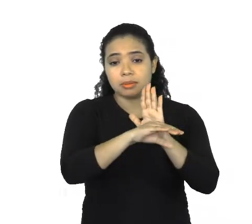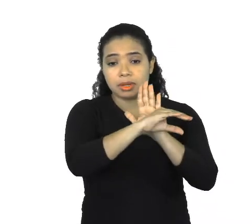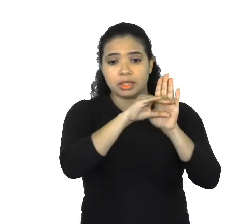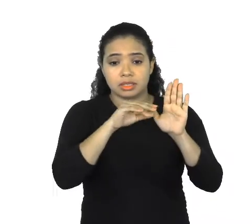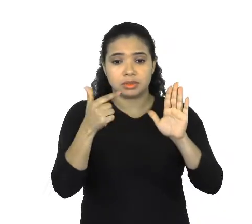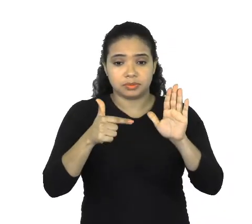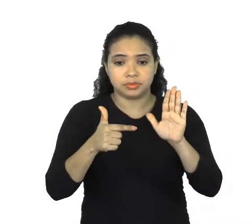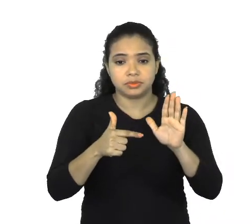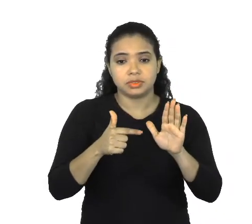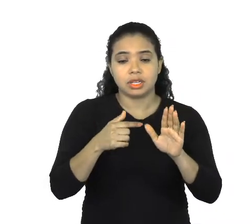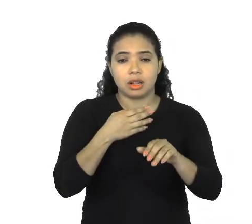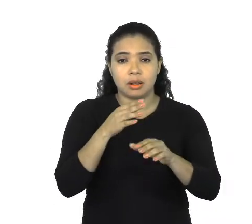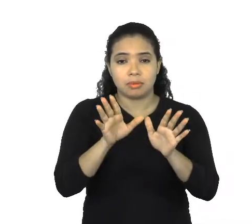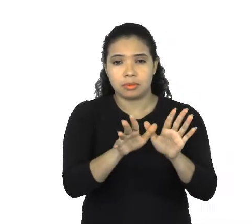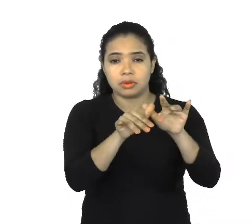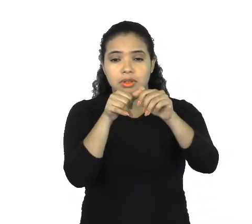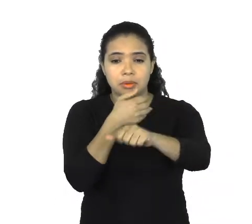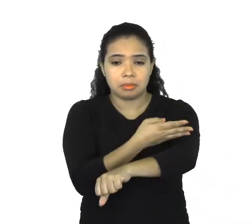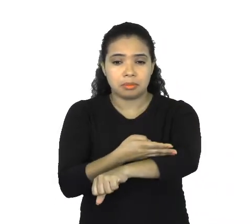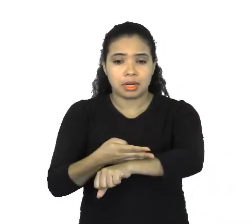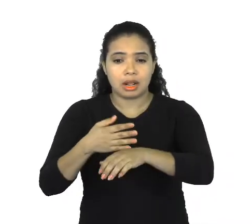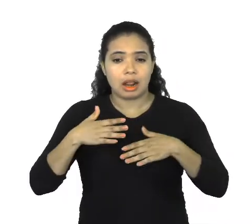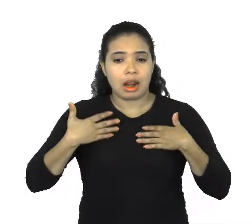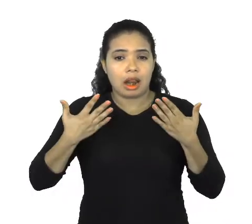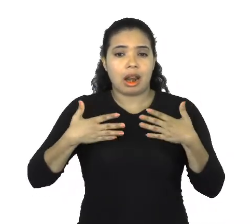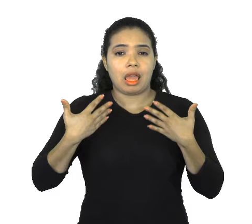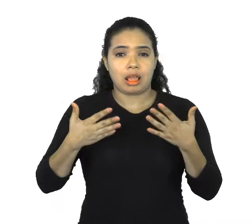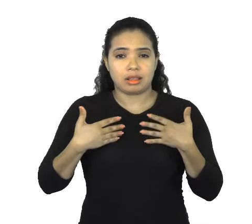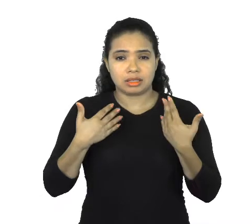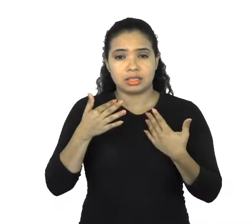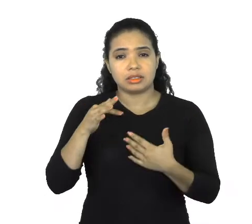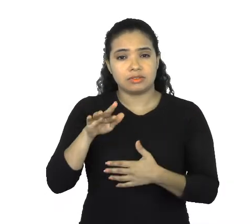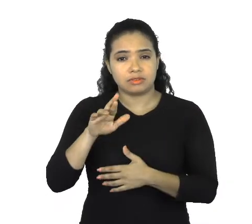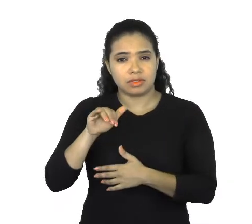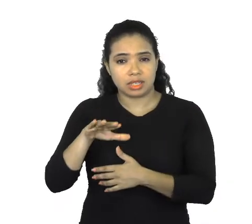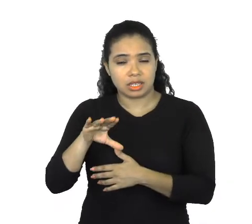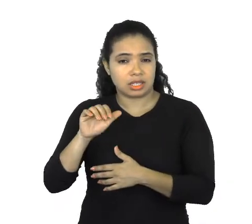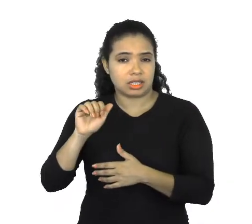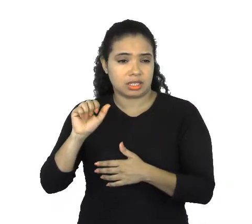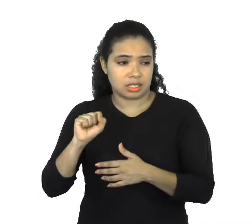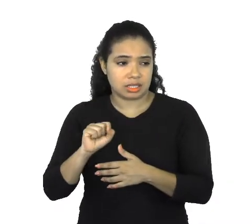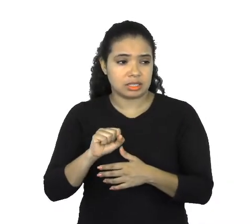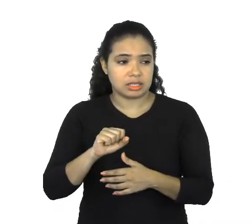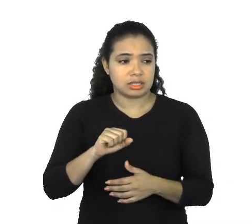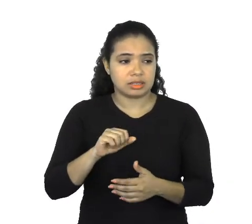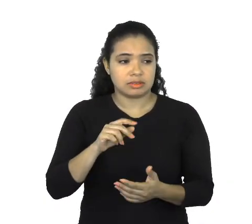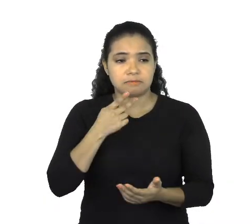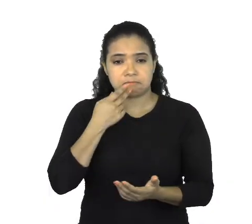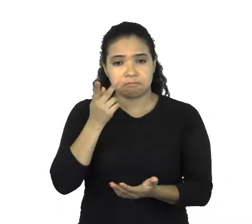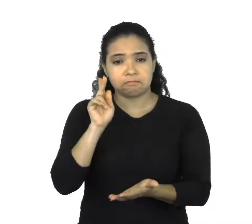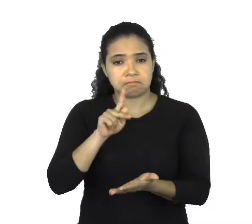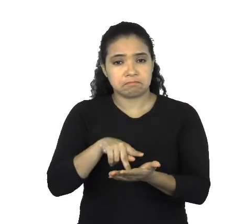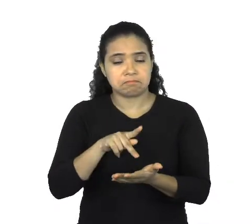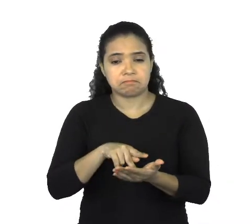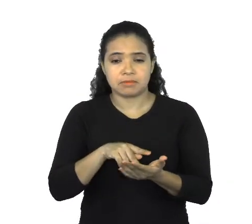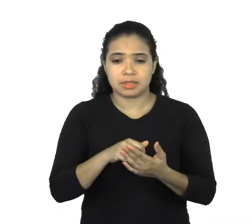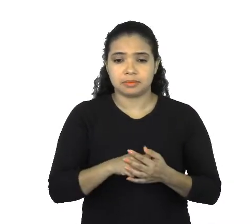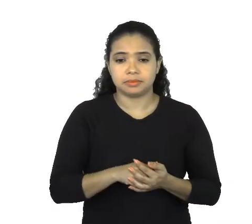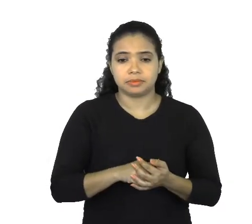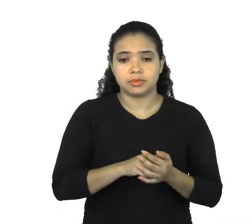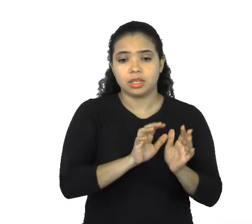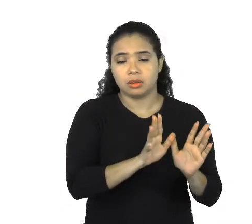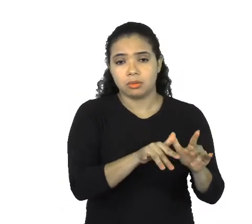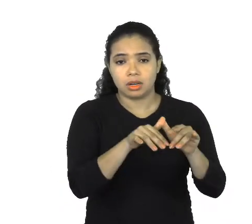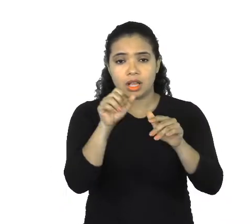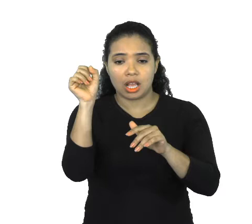brancas são alegres e francas, brancas, francas. Olha a terceira estrofe, borboletas